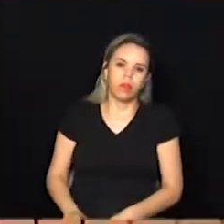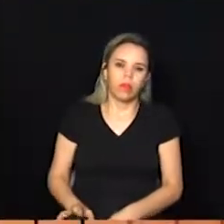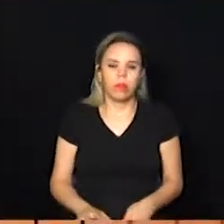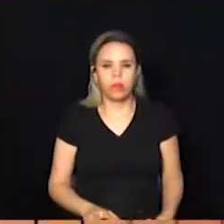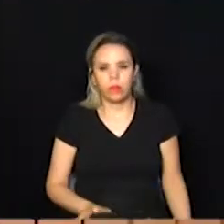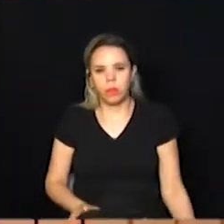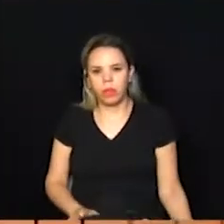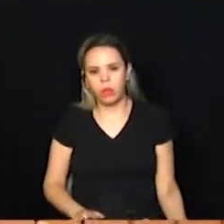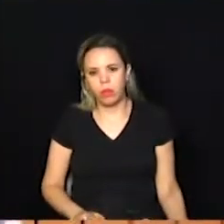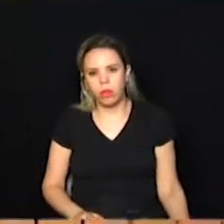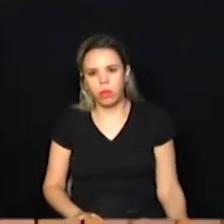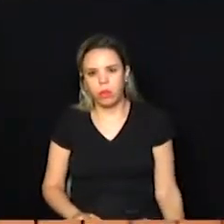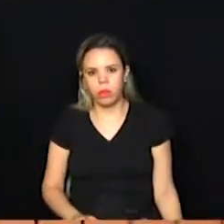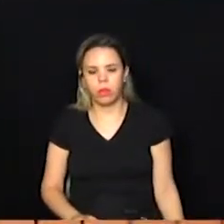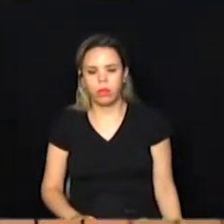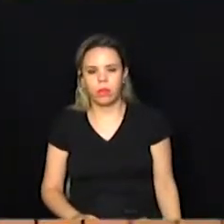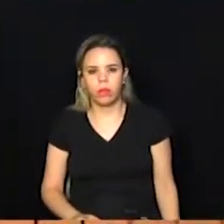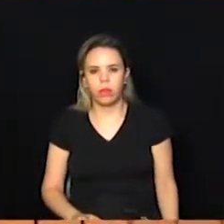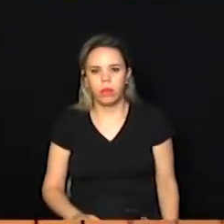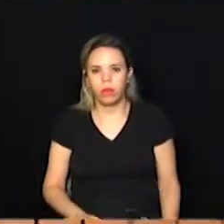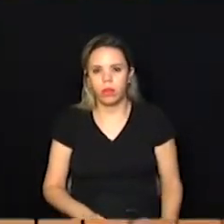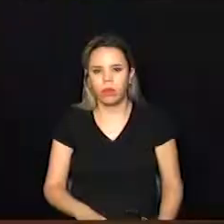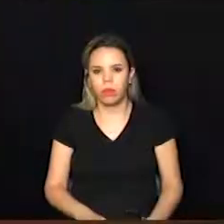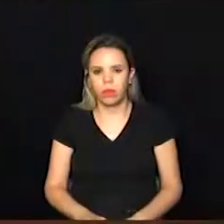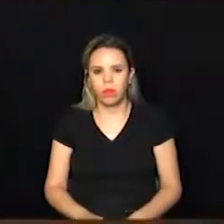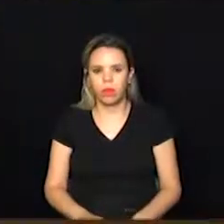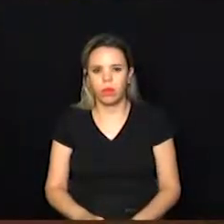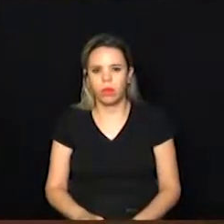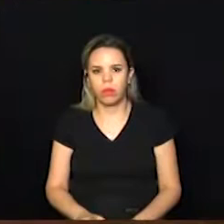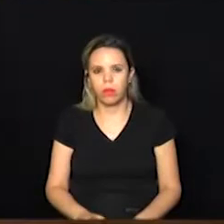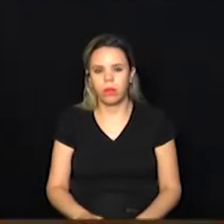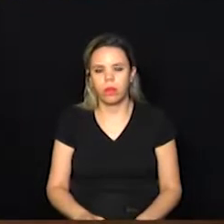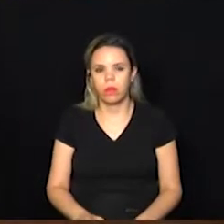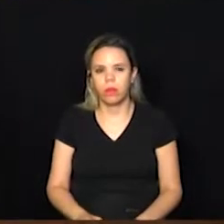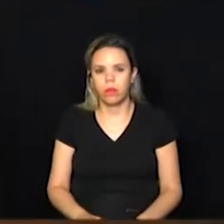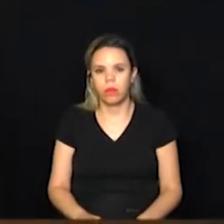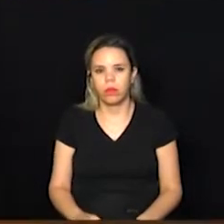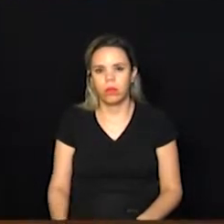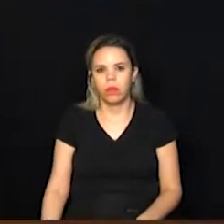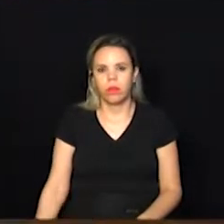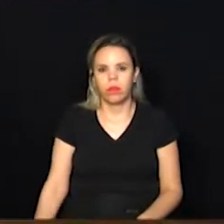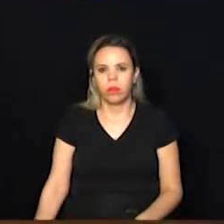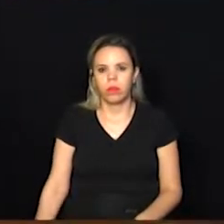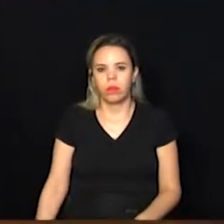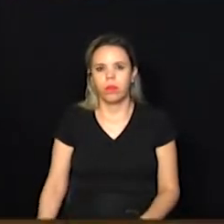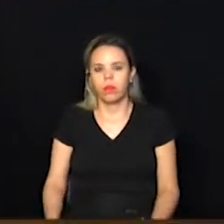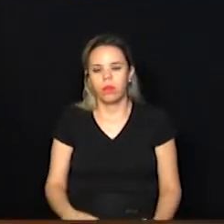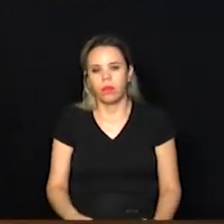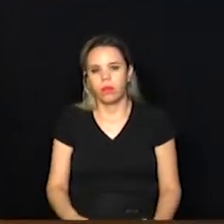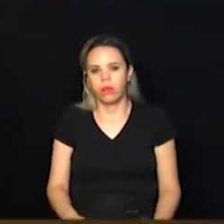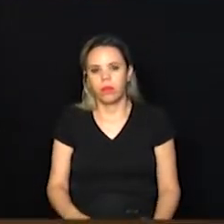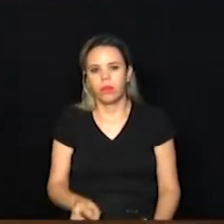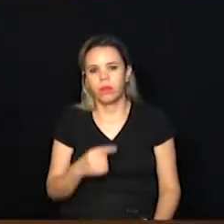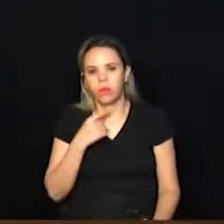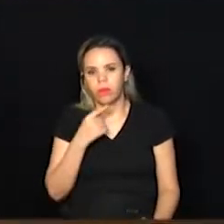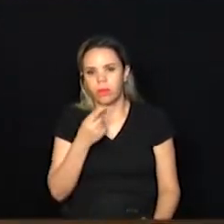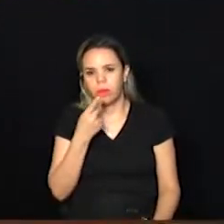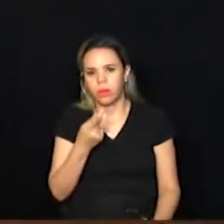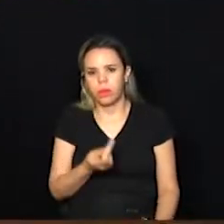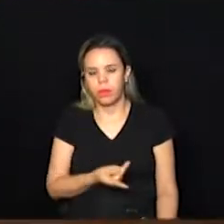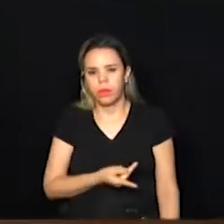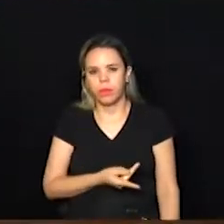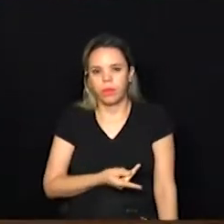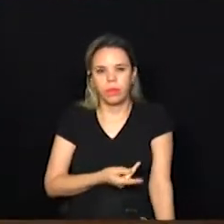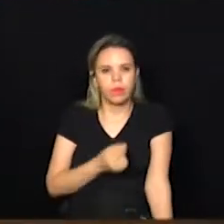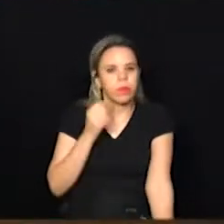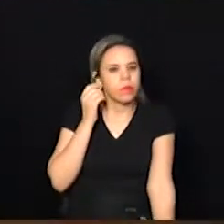eu sei que a Guida está com o tempo apertado, mas a outra questão que eu ia colocar é a